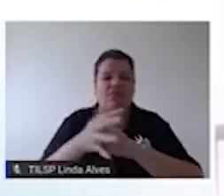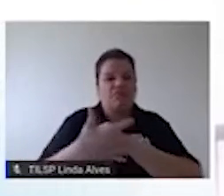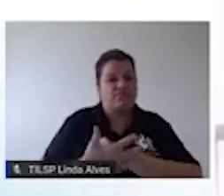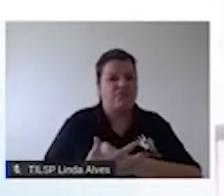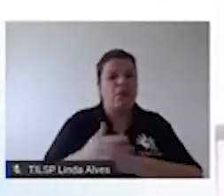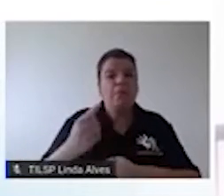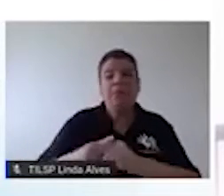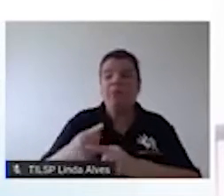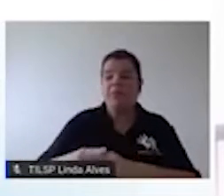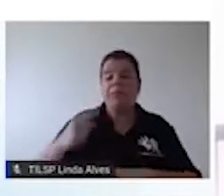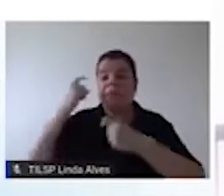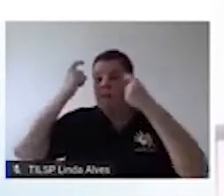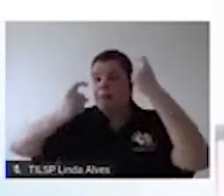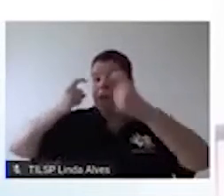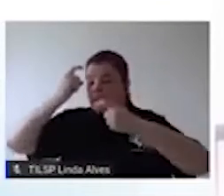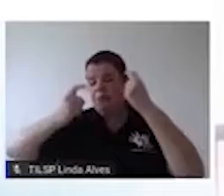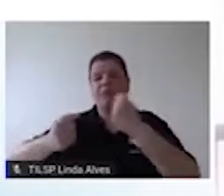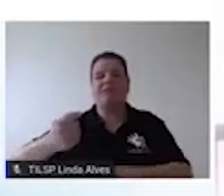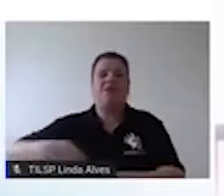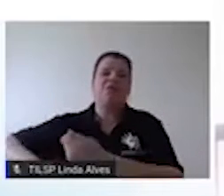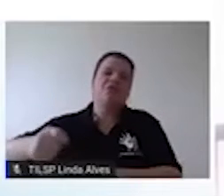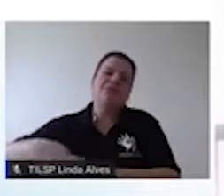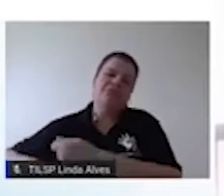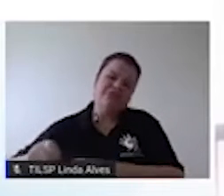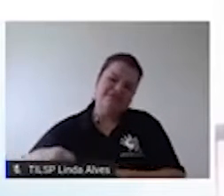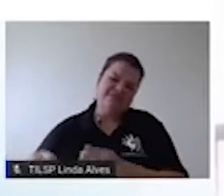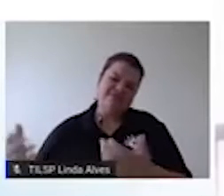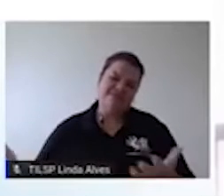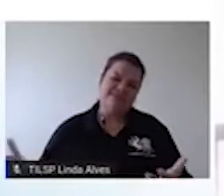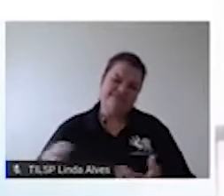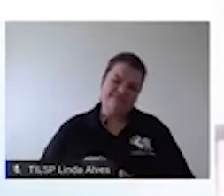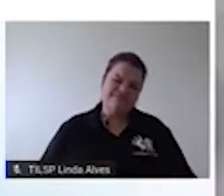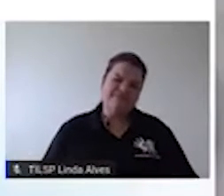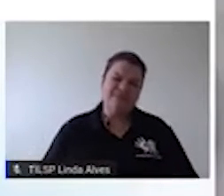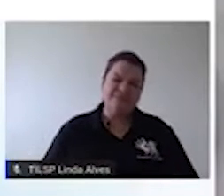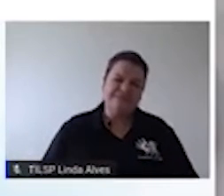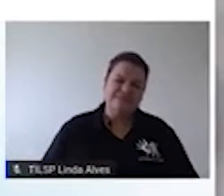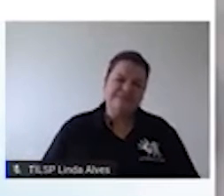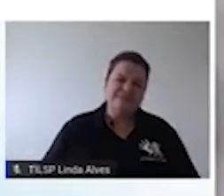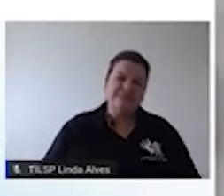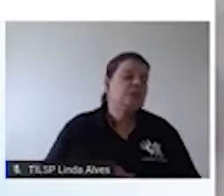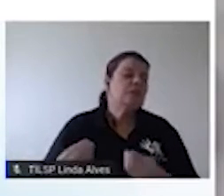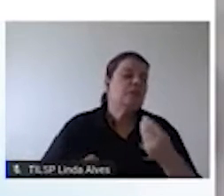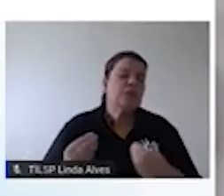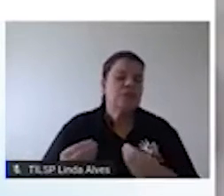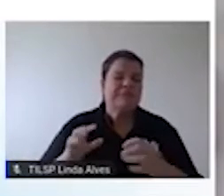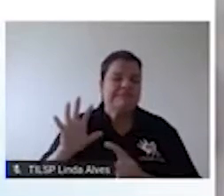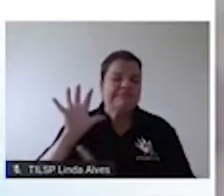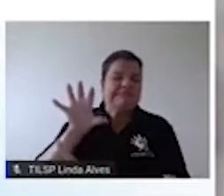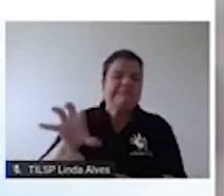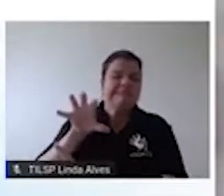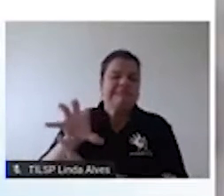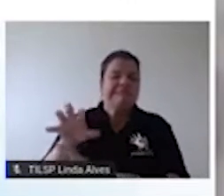para, digamos, mitigar, né, os efeitos em relação à economia? Veja bem,